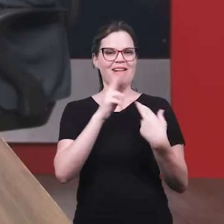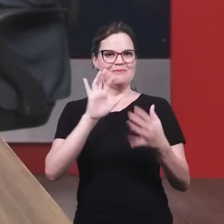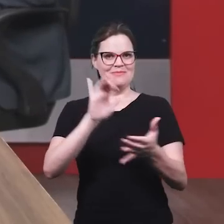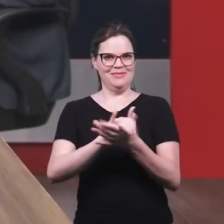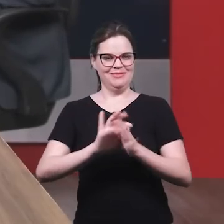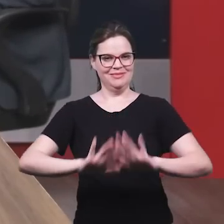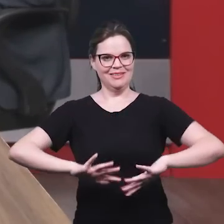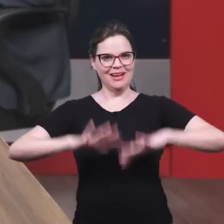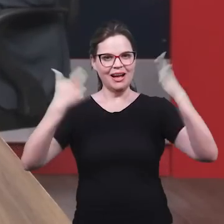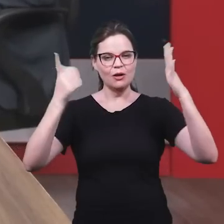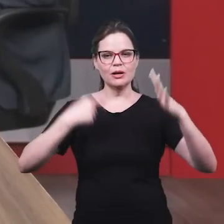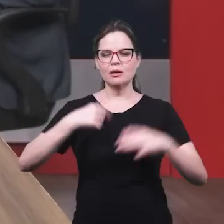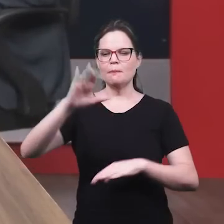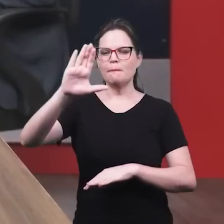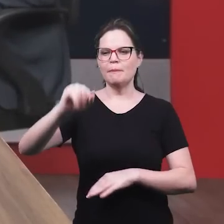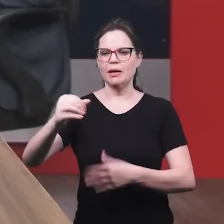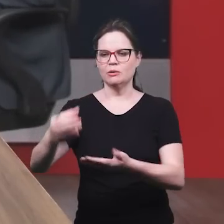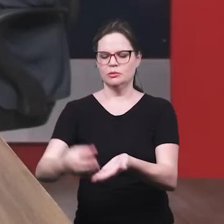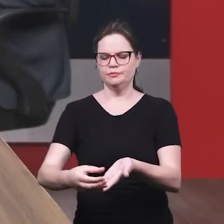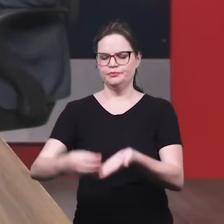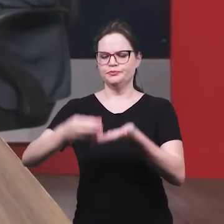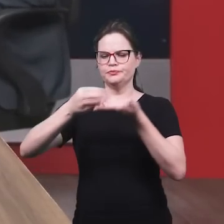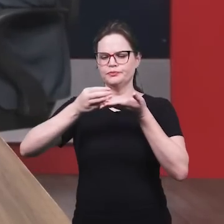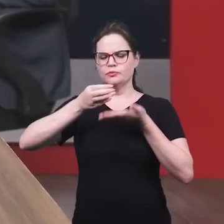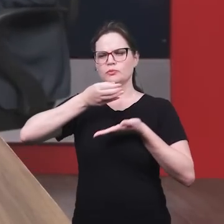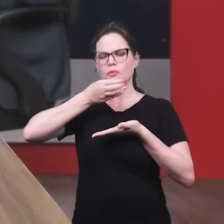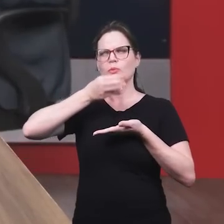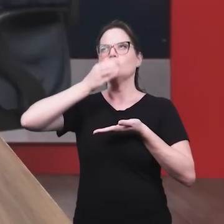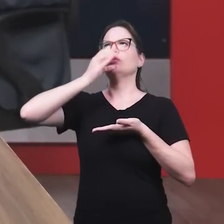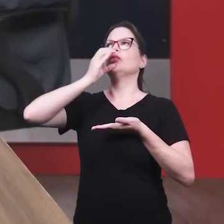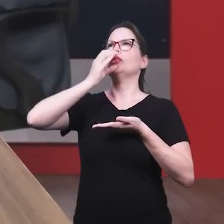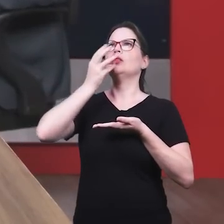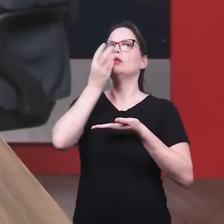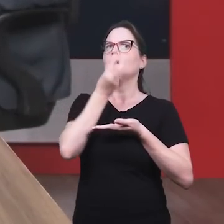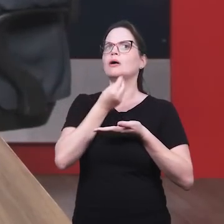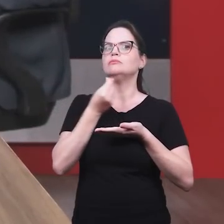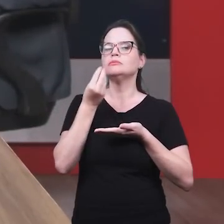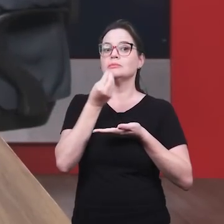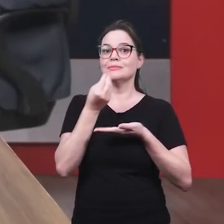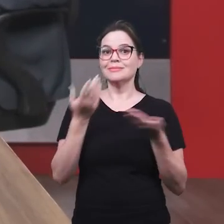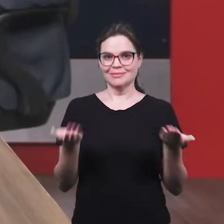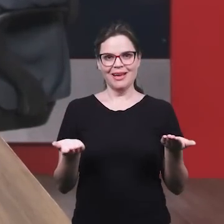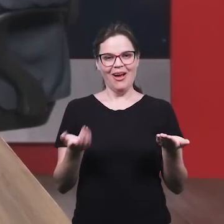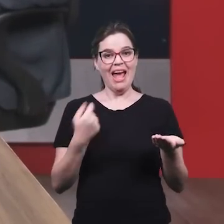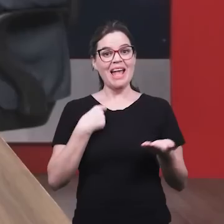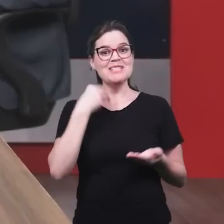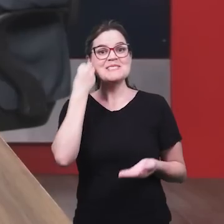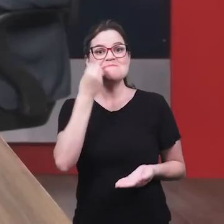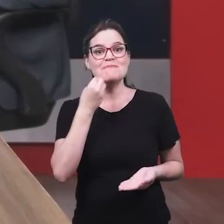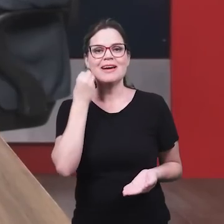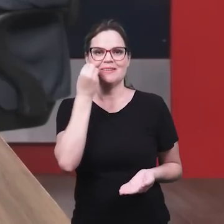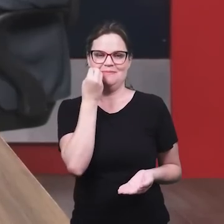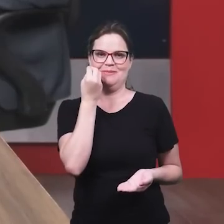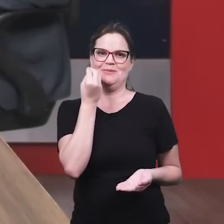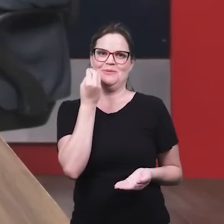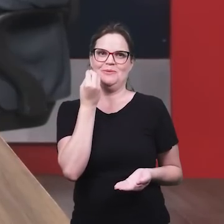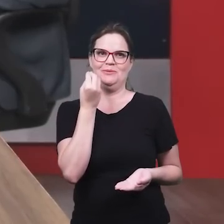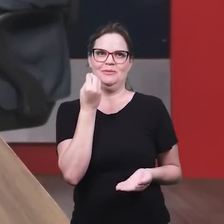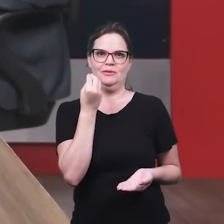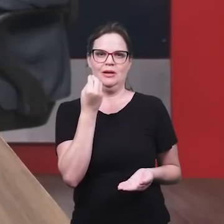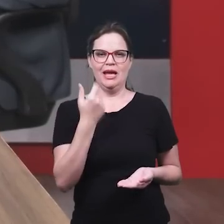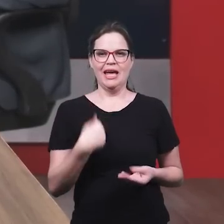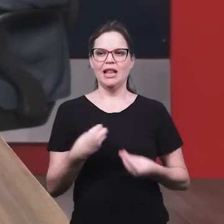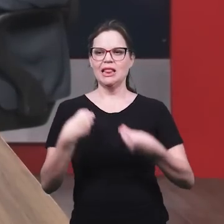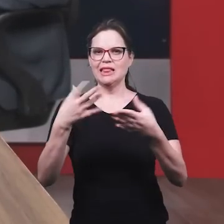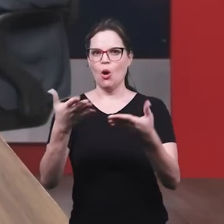dizer, fez esse processo, ele provou, né? Provou. E o Senhor não corroborou aos serventes provar